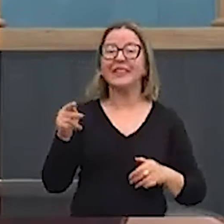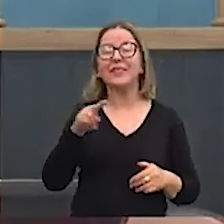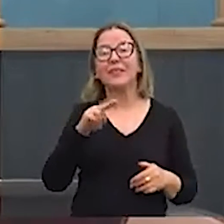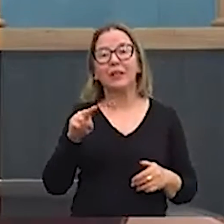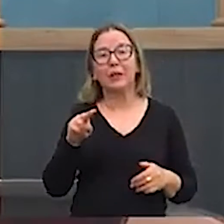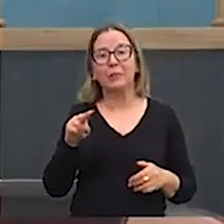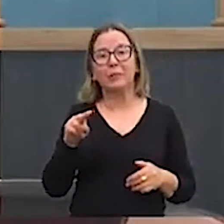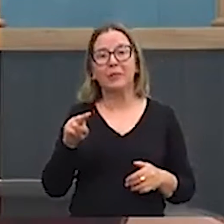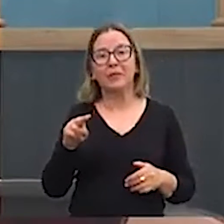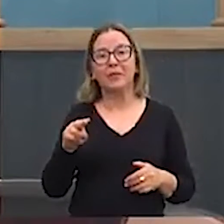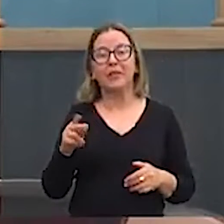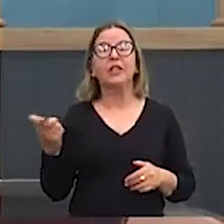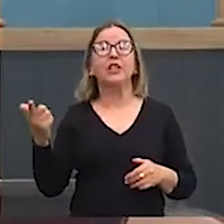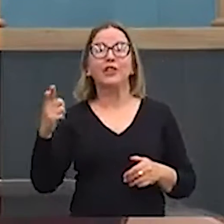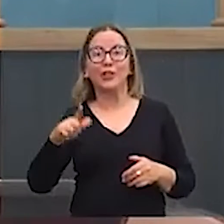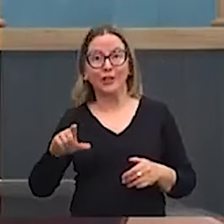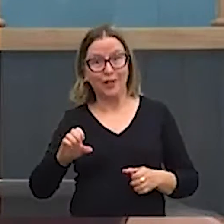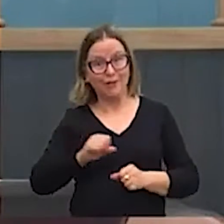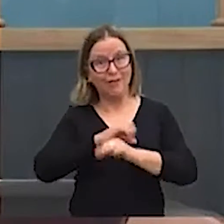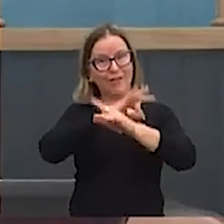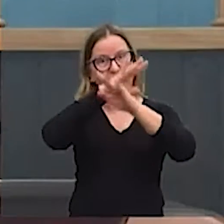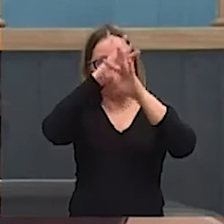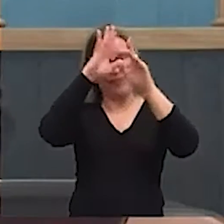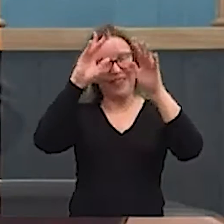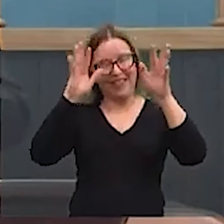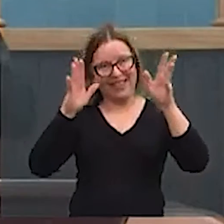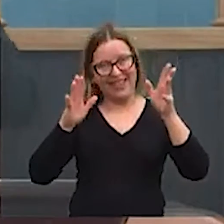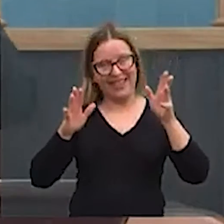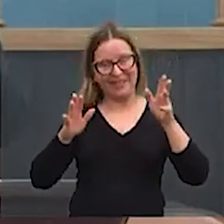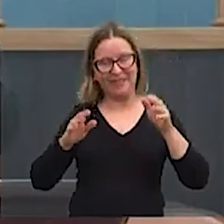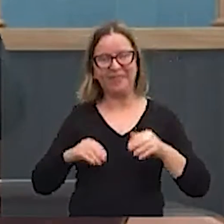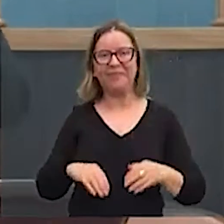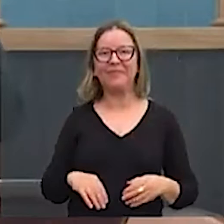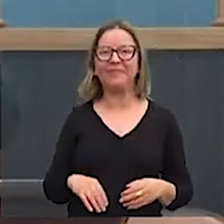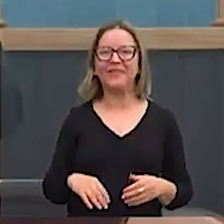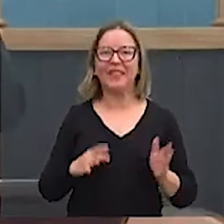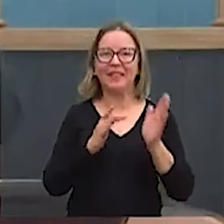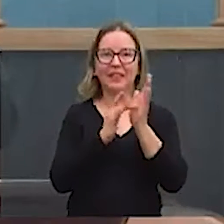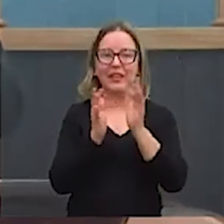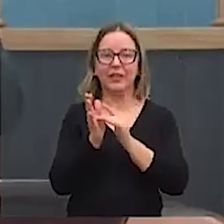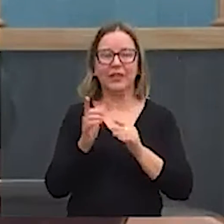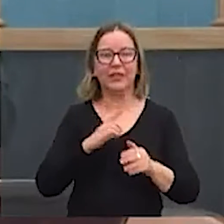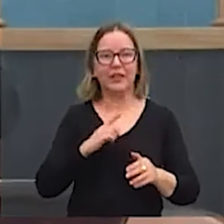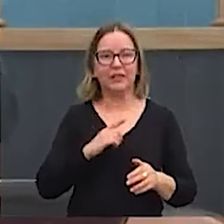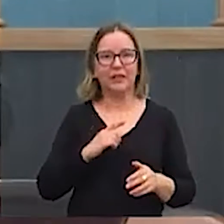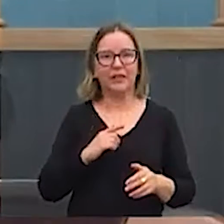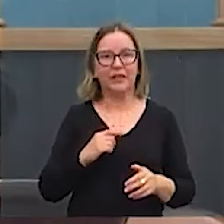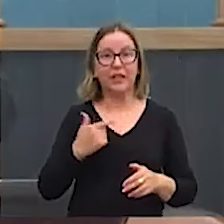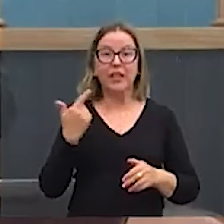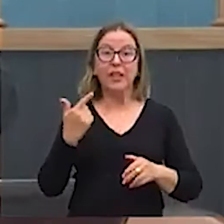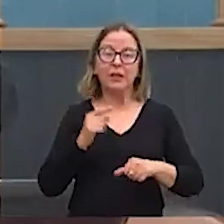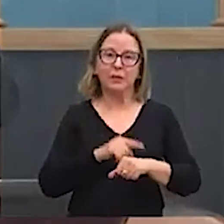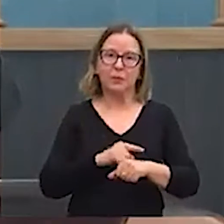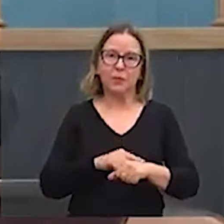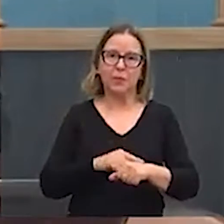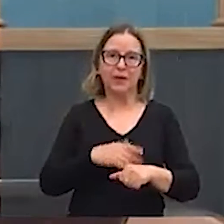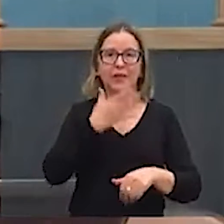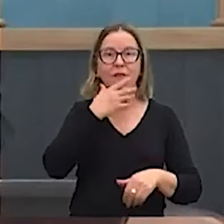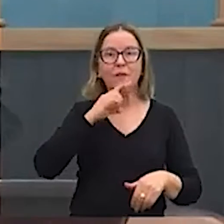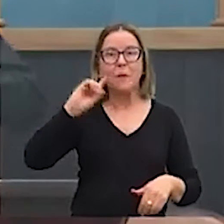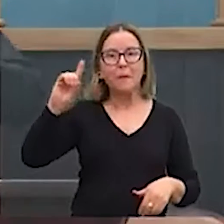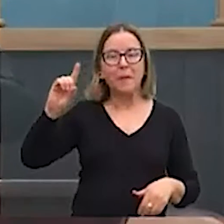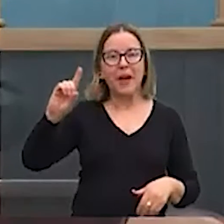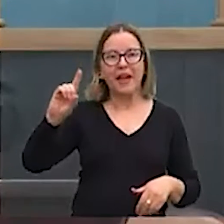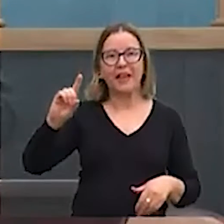e que glorificaria ainda mais. Jesus teve 2 ocasiões em que o Pai fala.